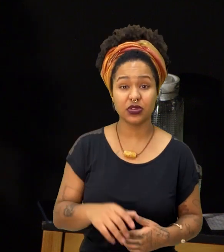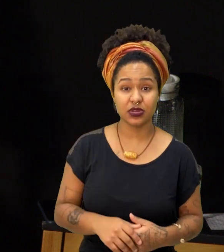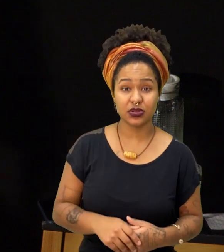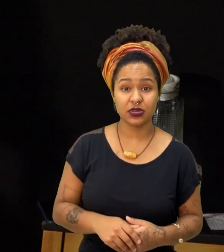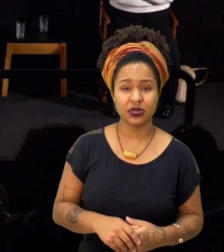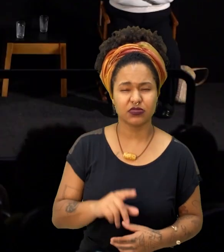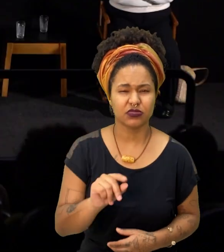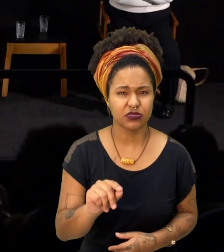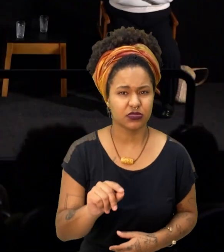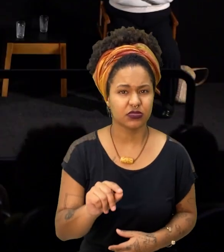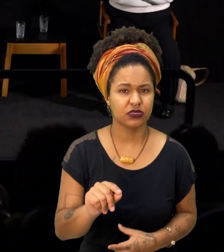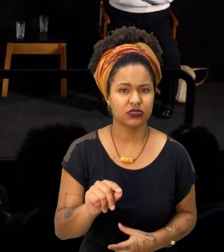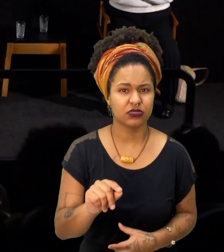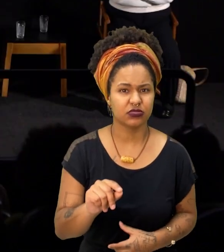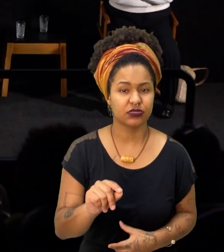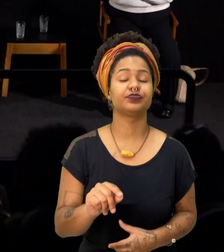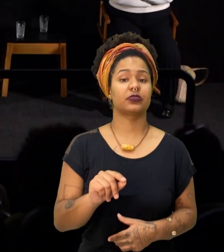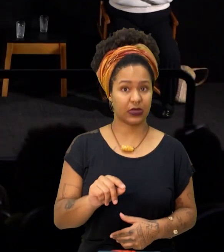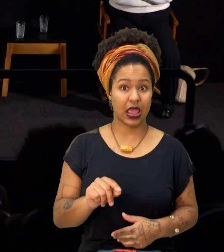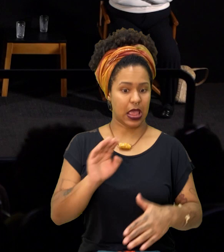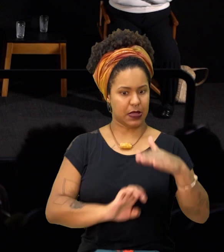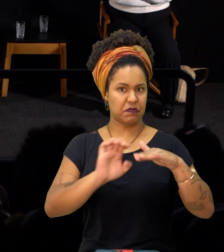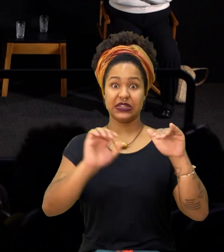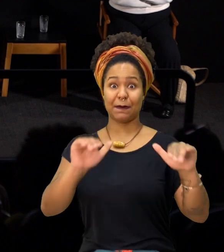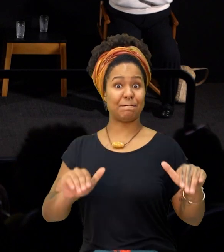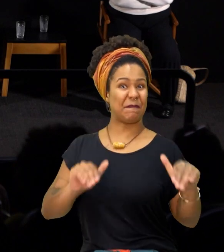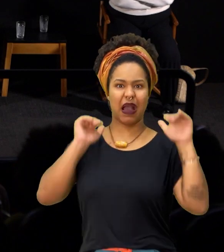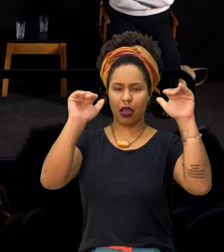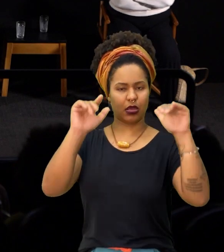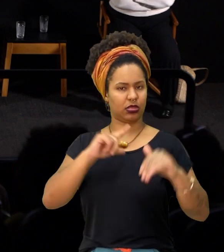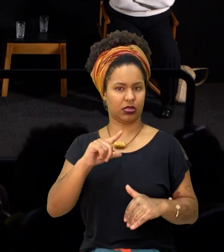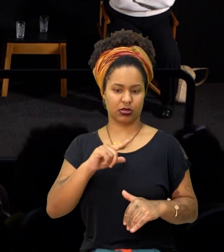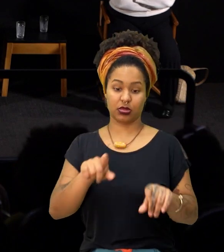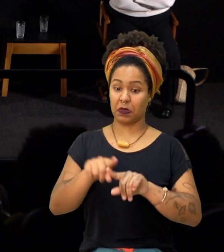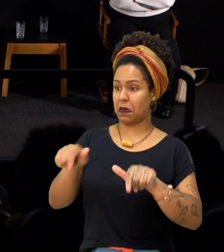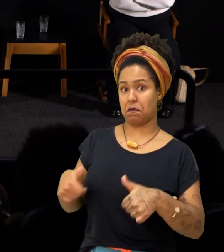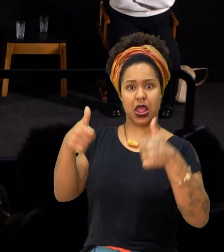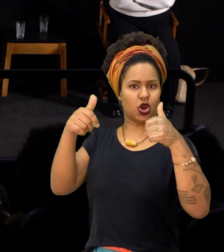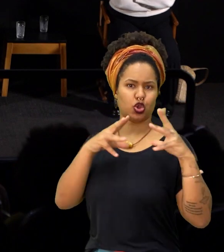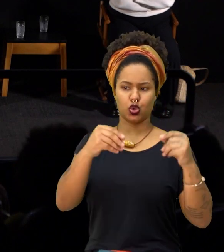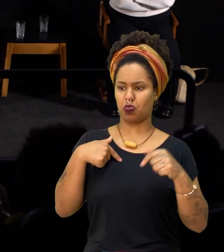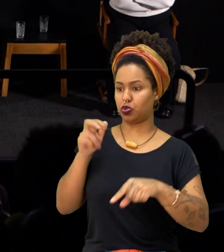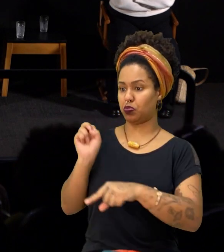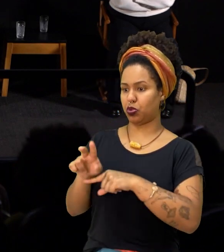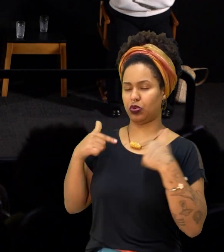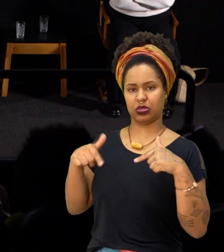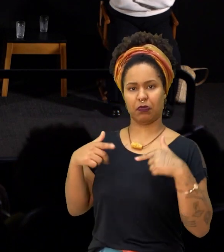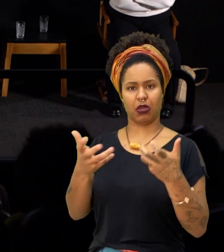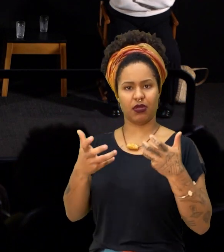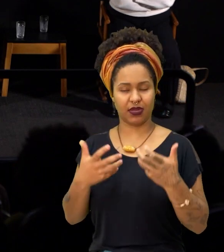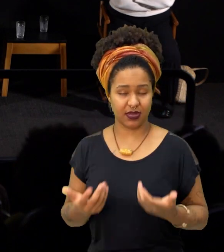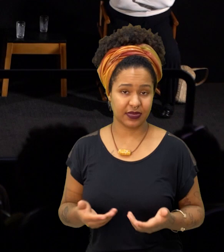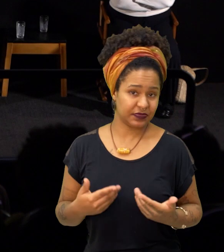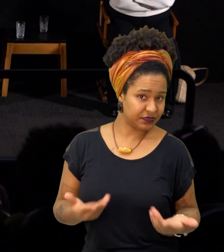Oi? É a maior empresa. E a melhor, onde todo mundo quer trabalhar, tal. Então, eu acho